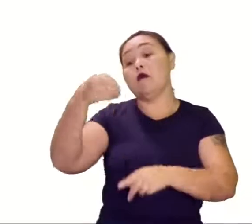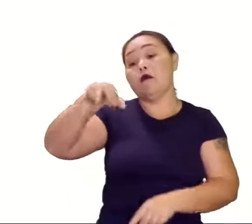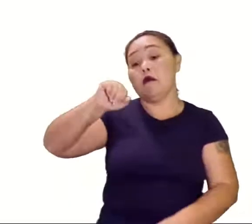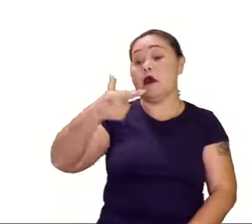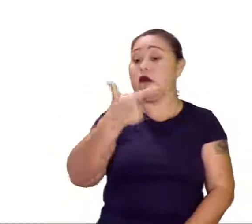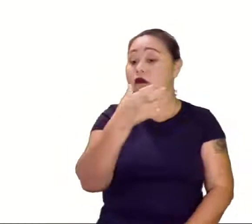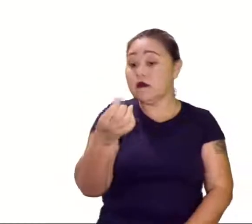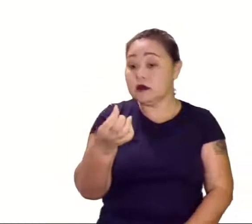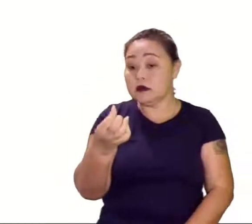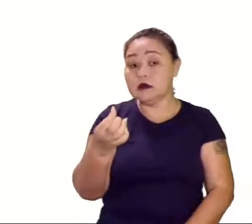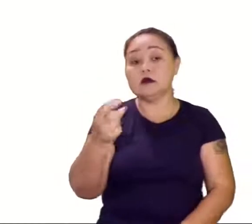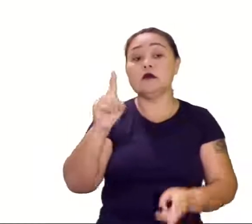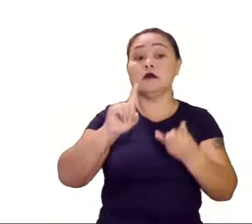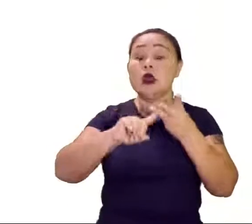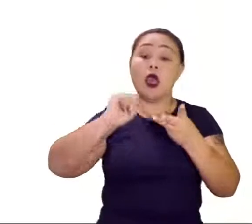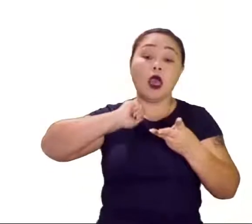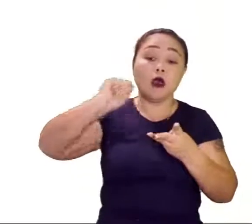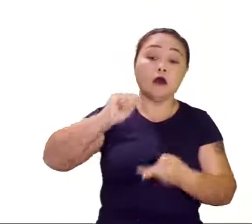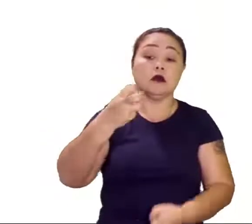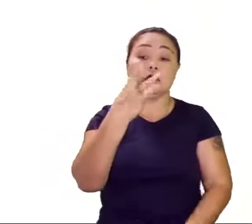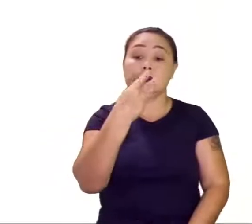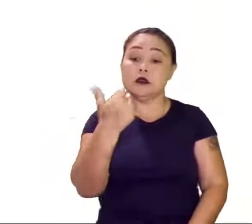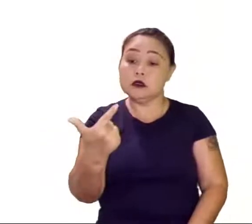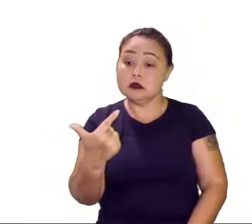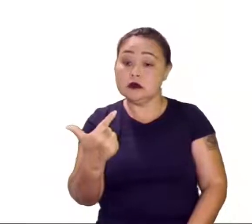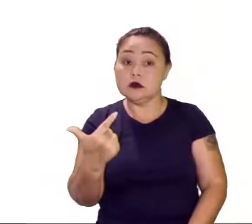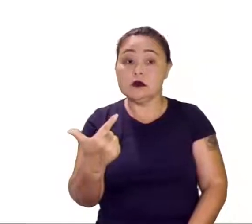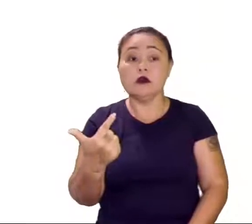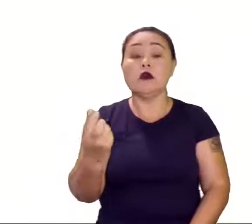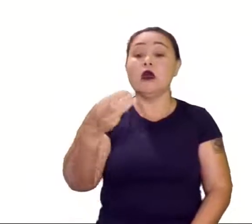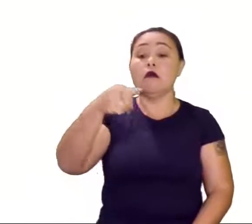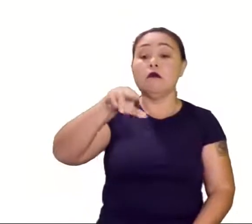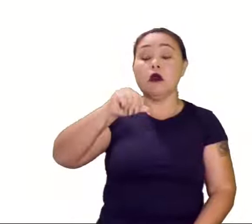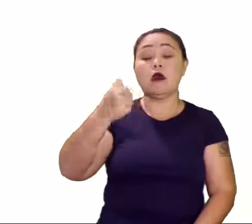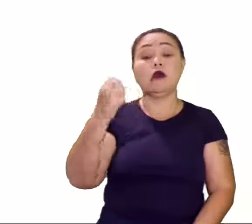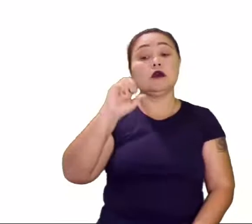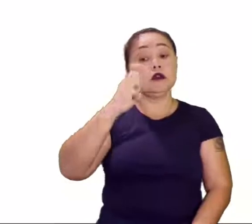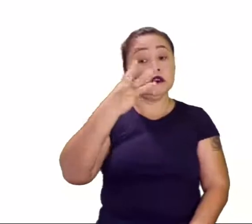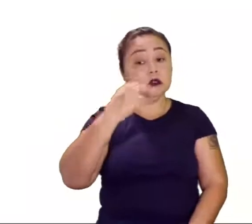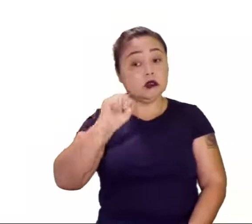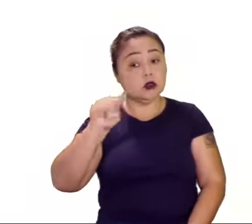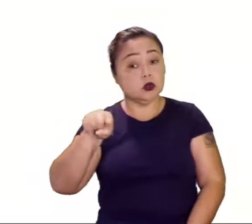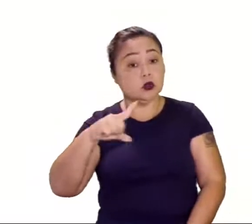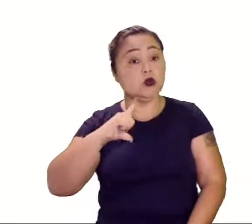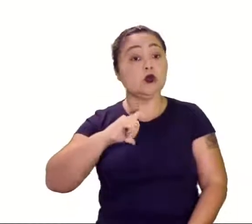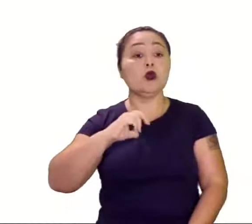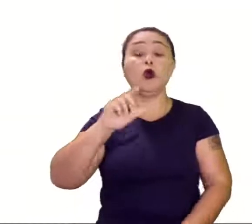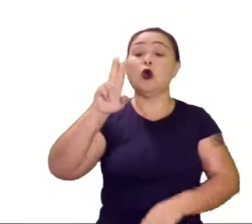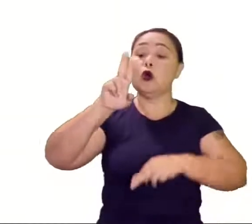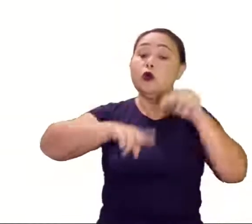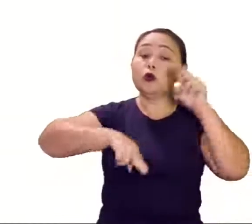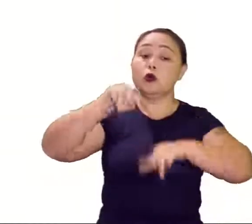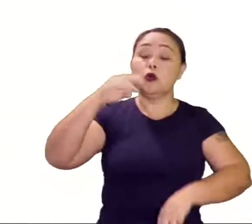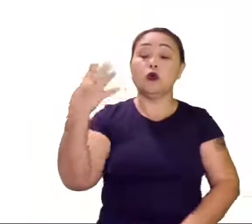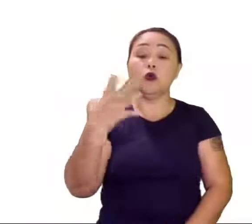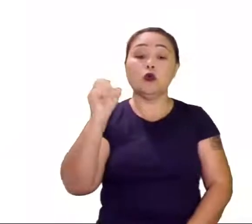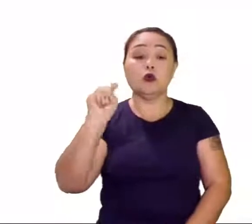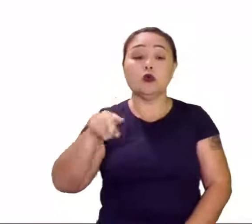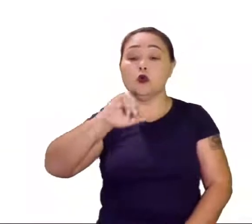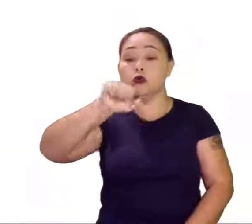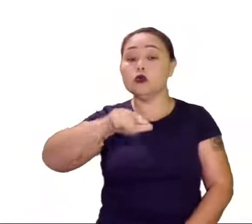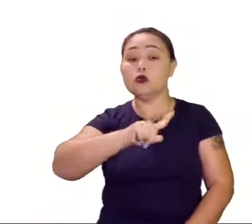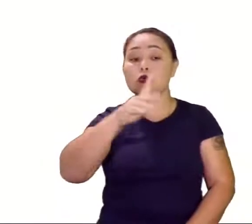março? 26. Em abril? 32. Em maio? 38. Junho? 44.